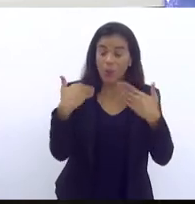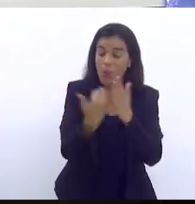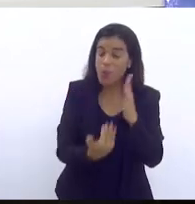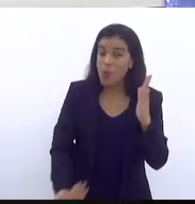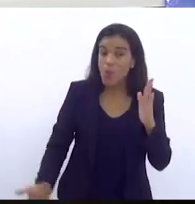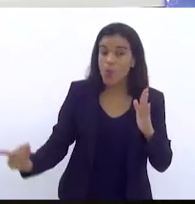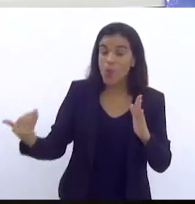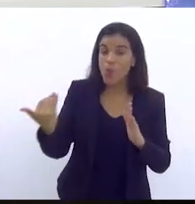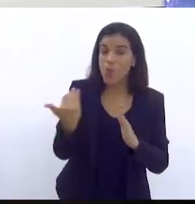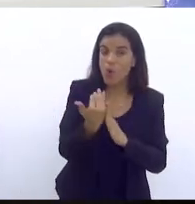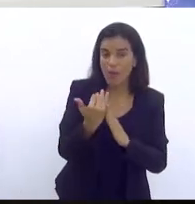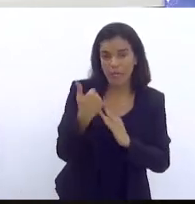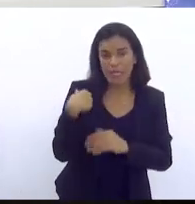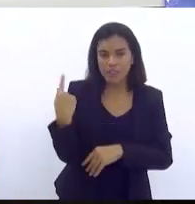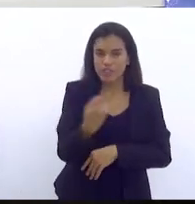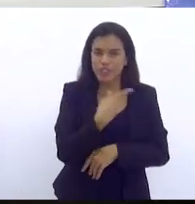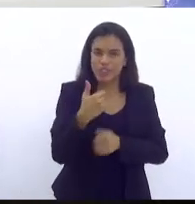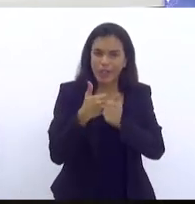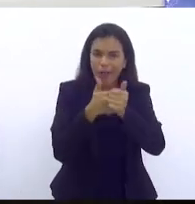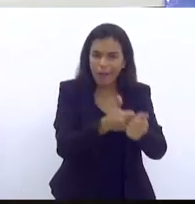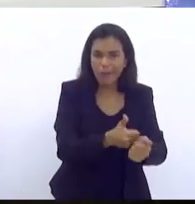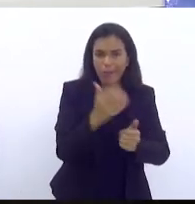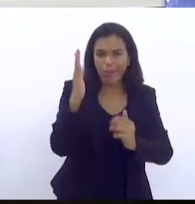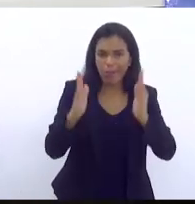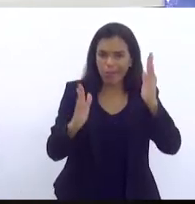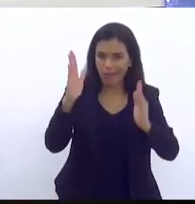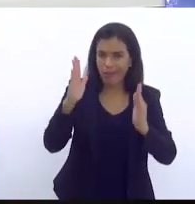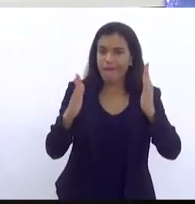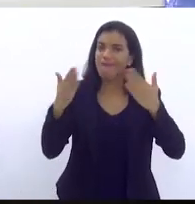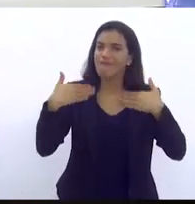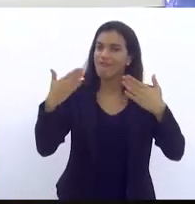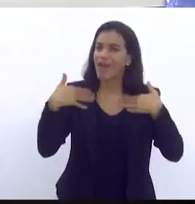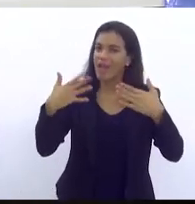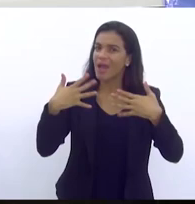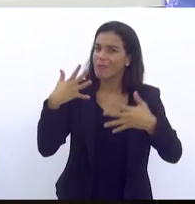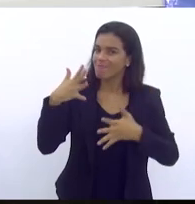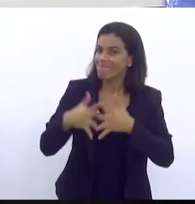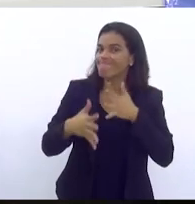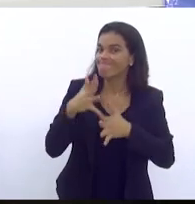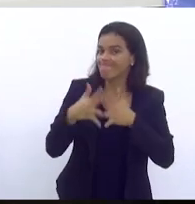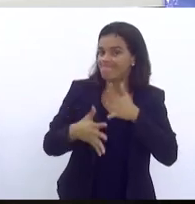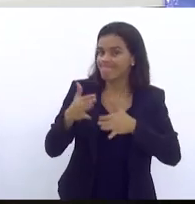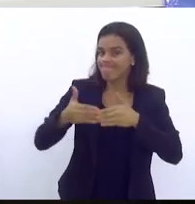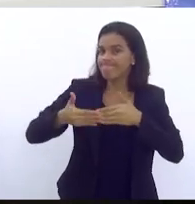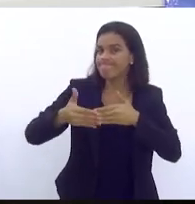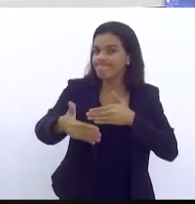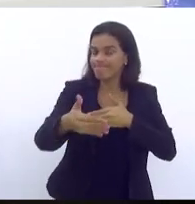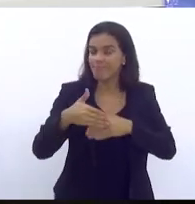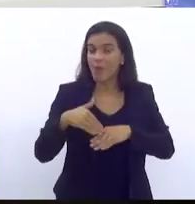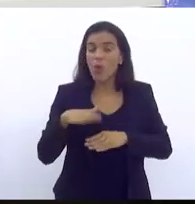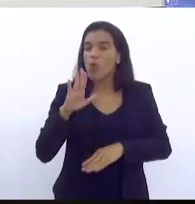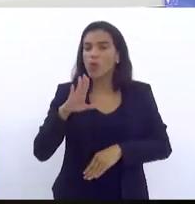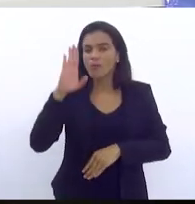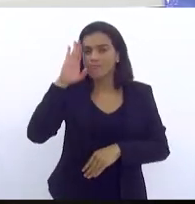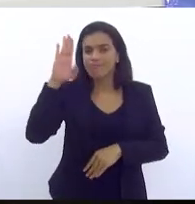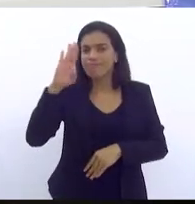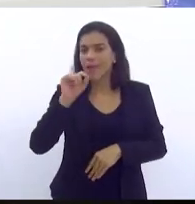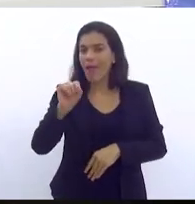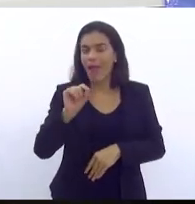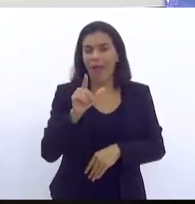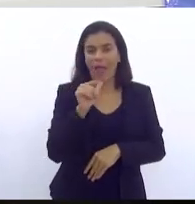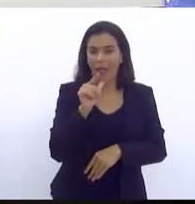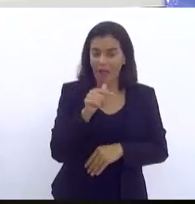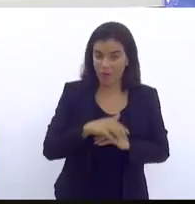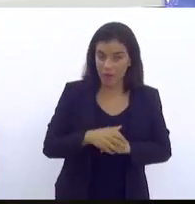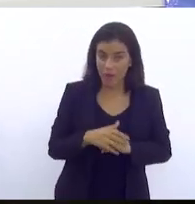intensificando como a gente a gente sabe a gente tem uma previsão de de verão agora bem complexa né a maior ferramenta que temos é a água